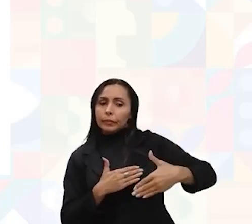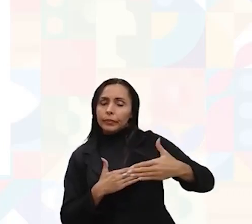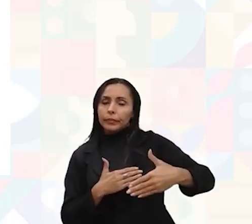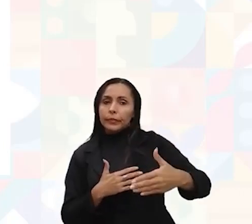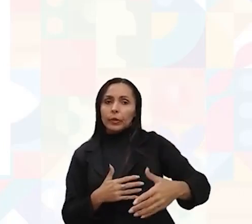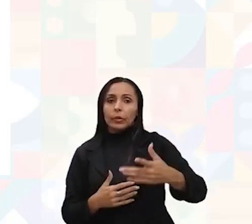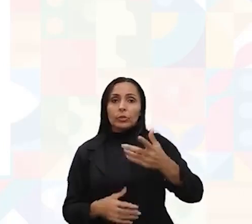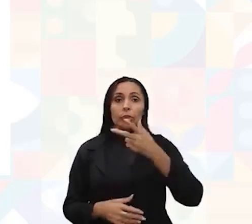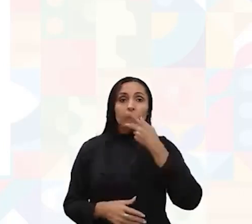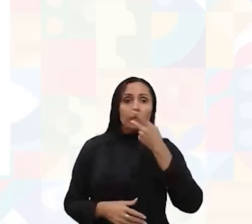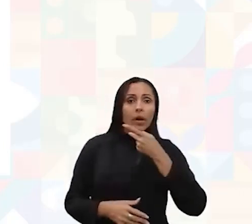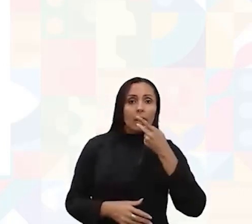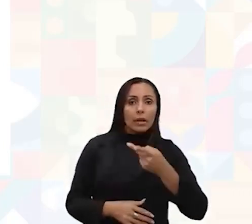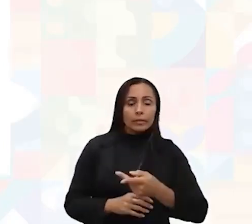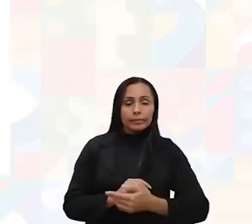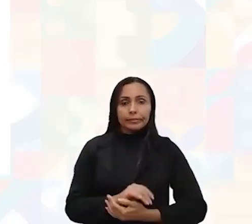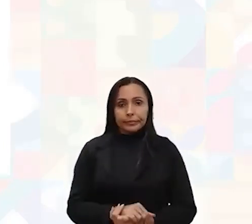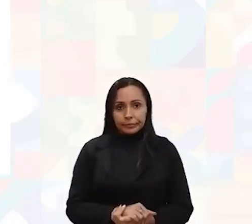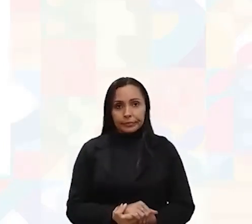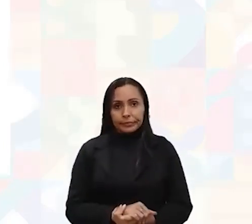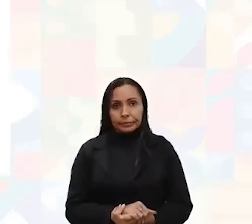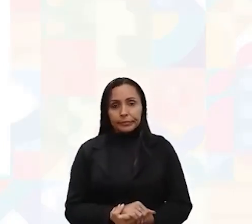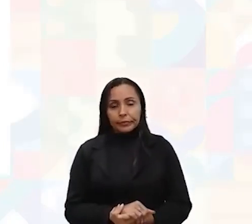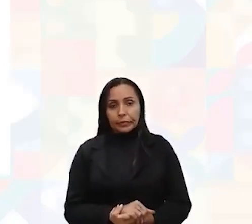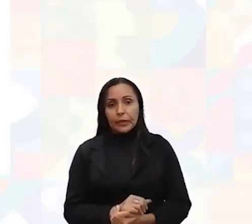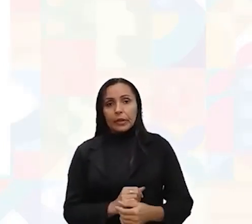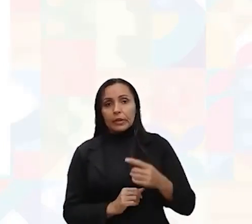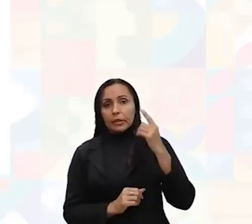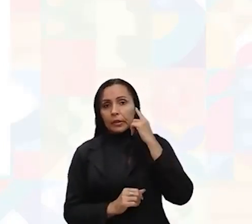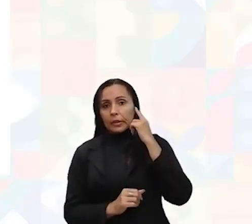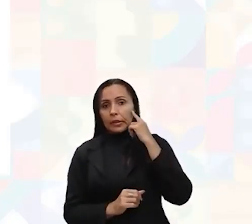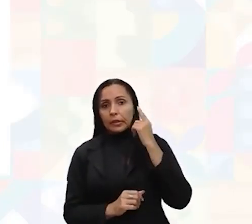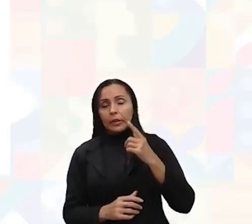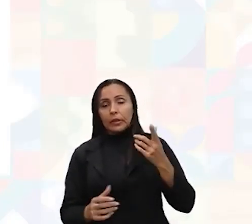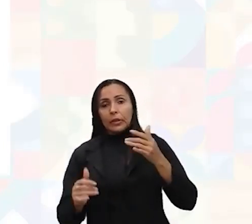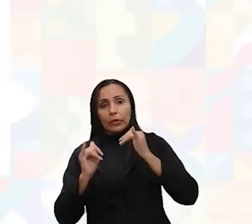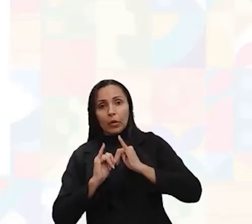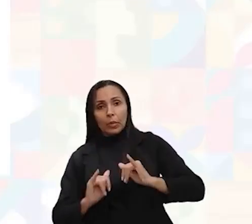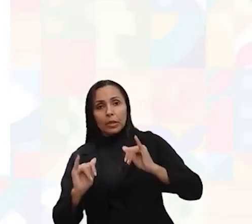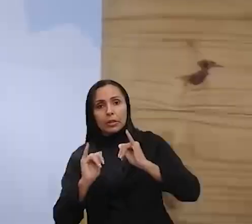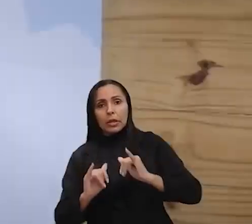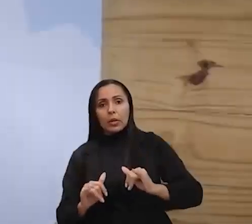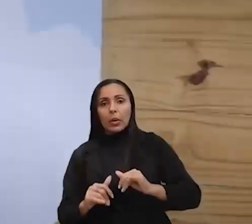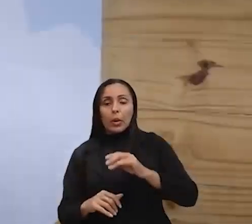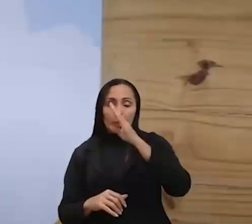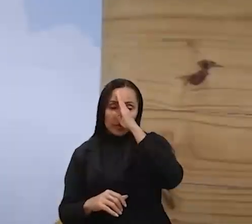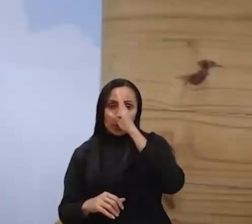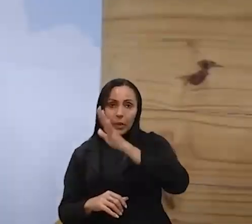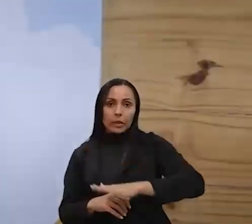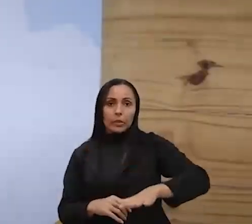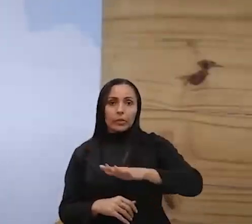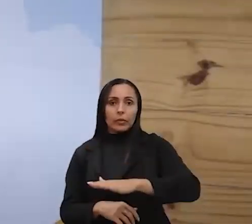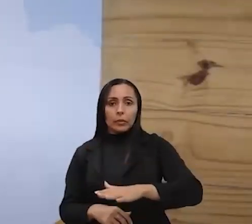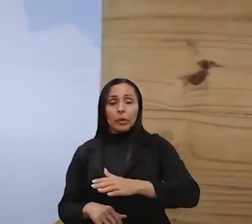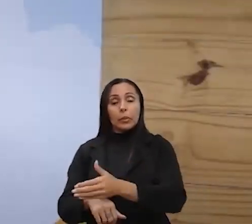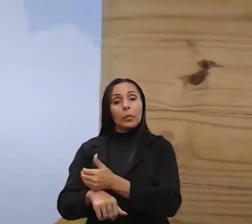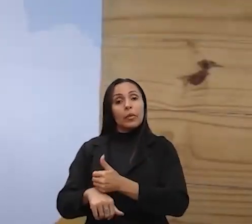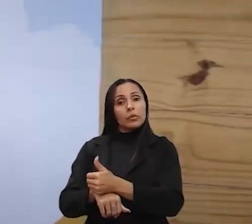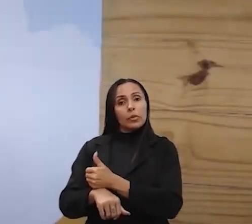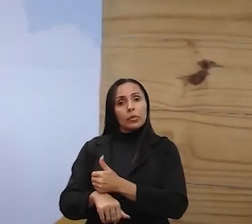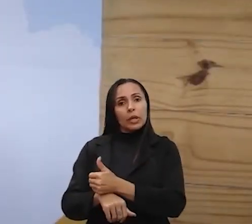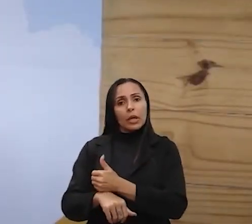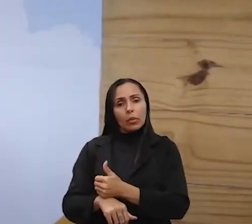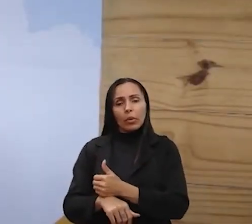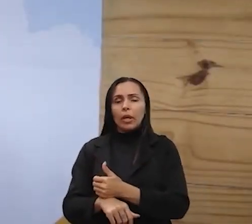gente fala de unidade de informação, falamos principalmente esses ambientes onde o profissional da informação